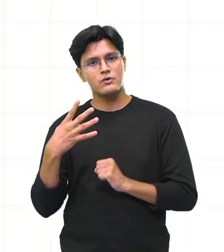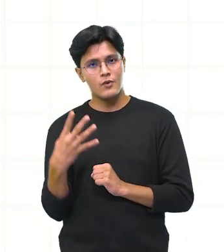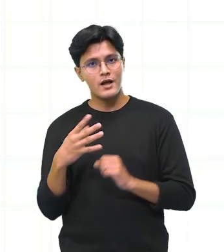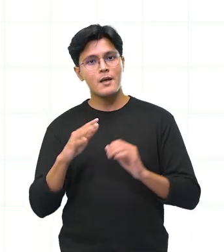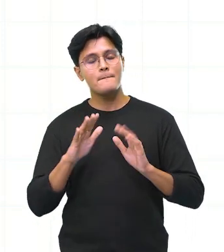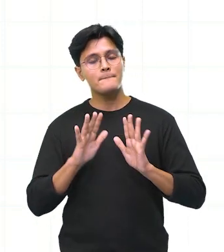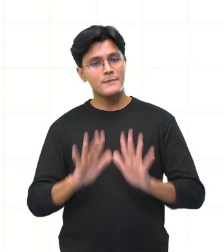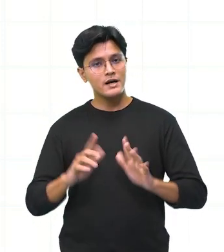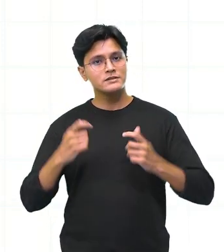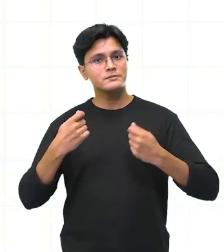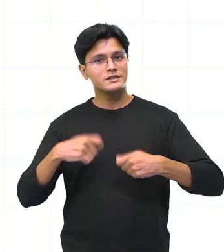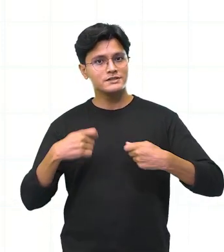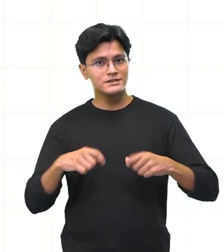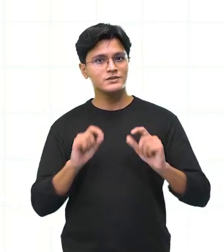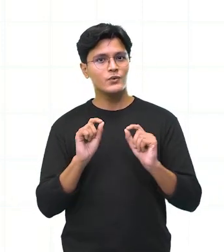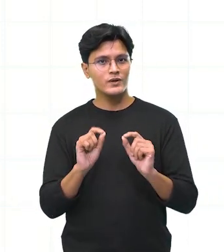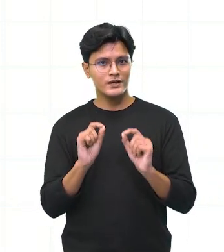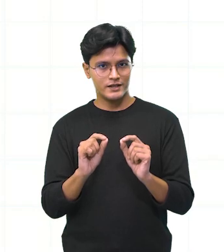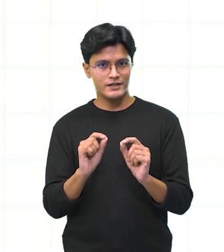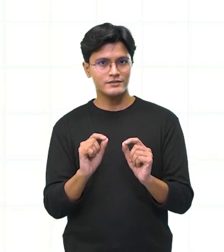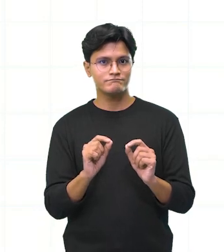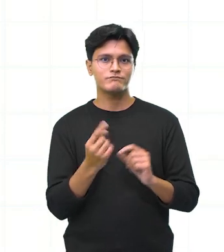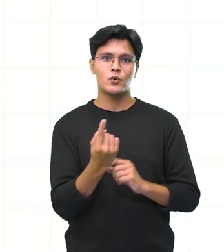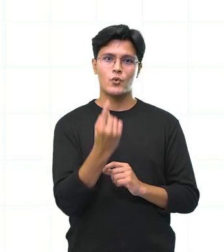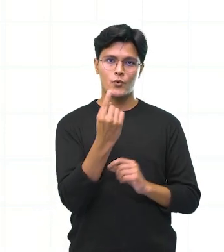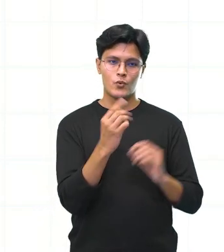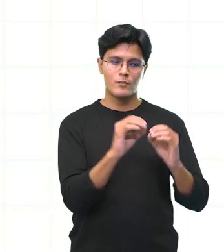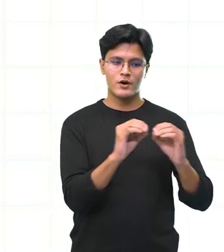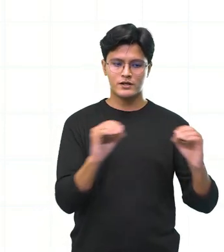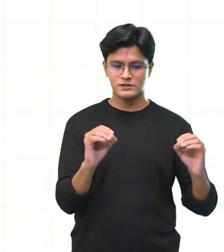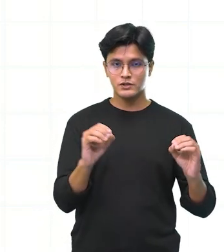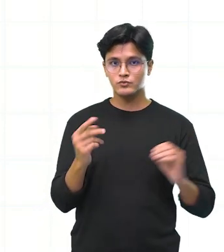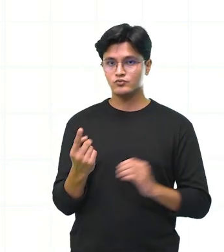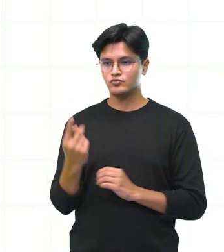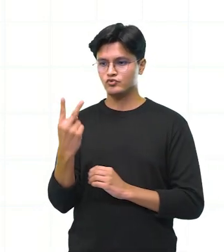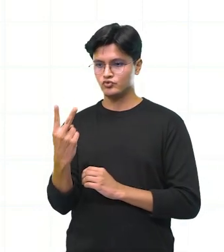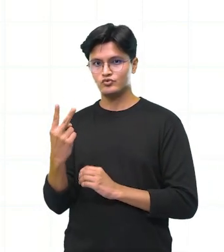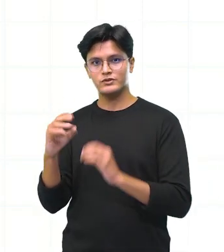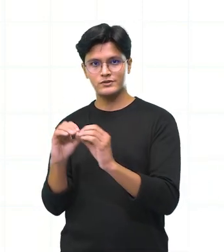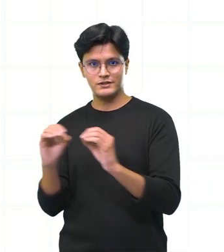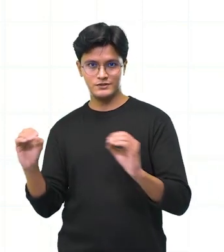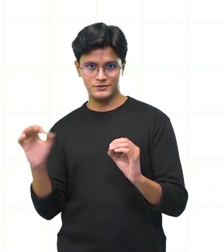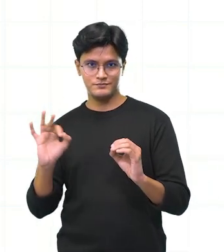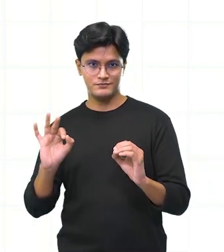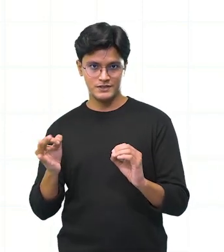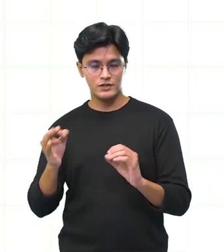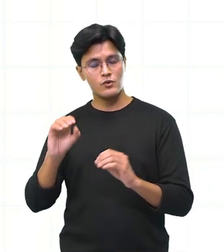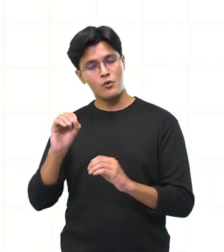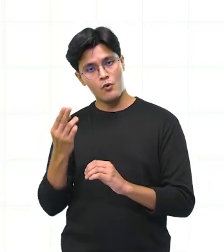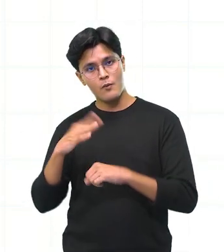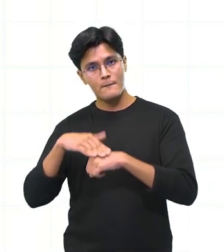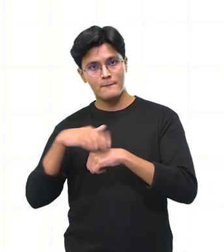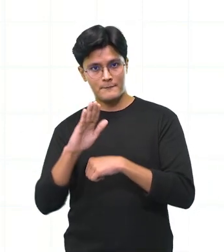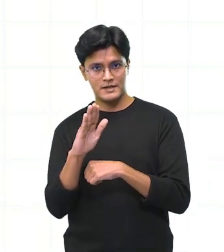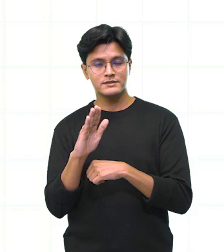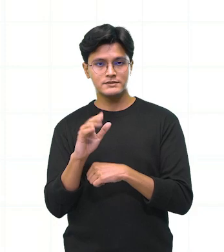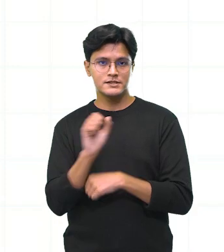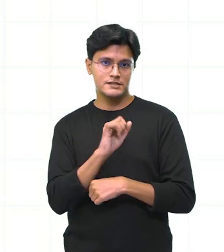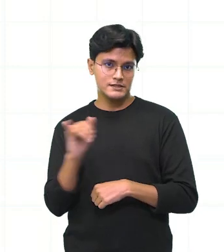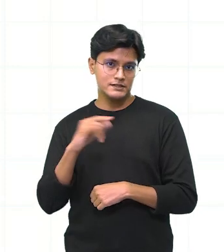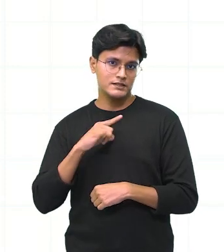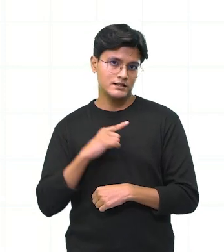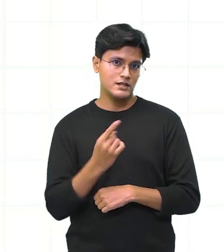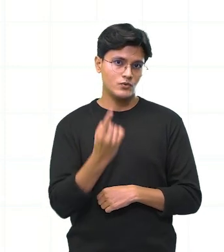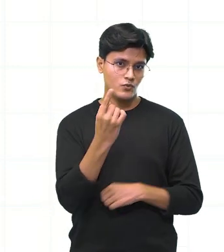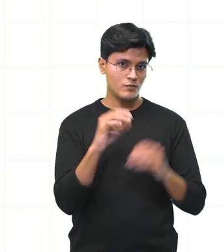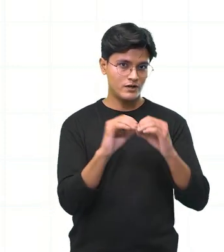menos ele tem que ter duas orações. Se ele tiver só uma oração, ele vai ser o quê? Exatamente, vai ser um período simples. Nesse